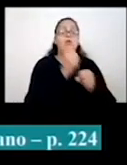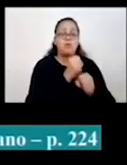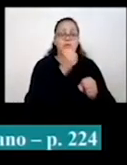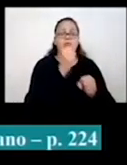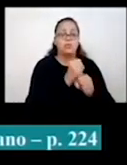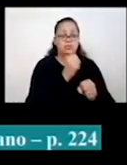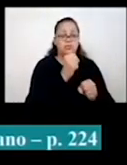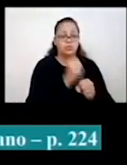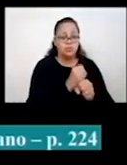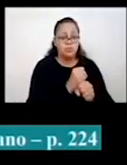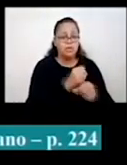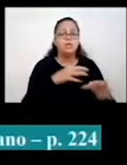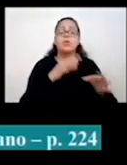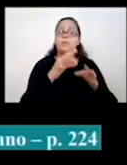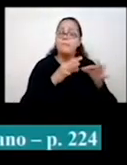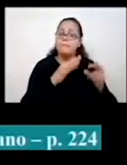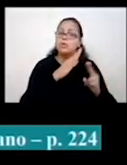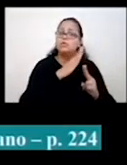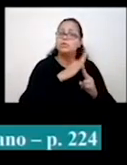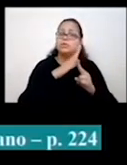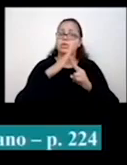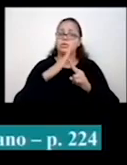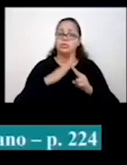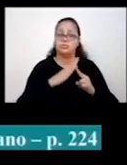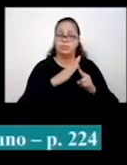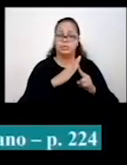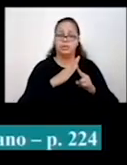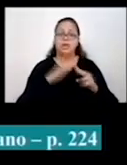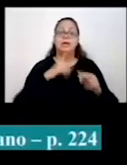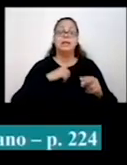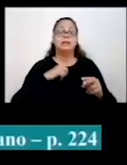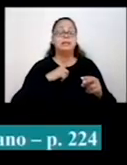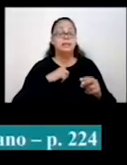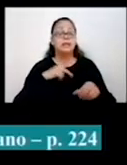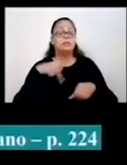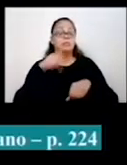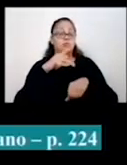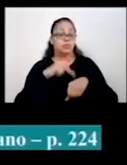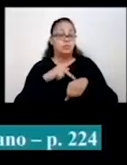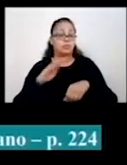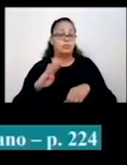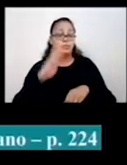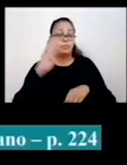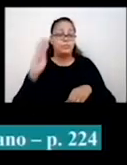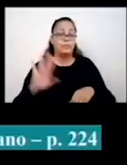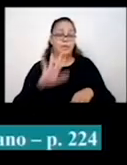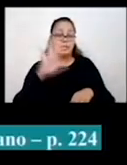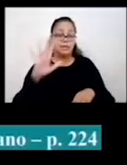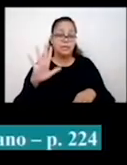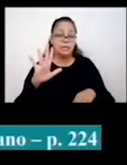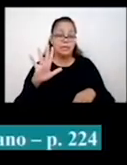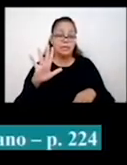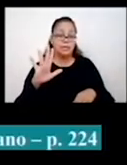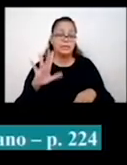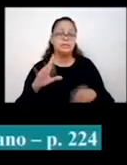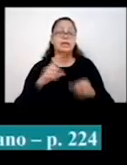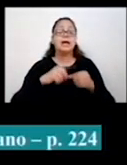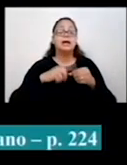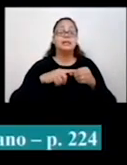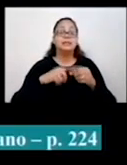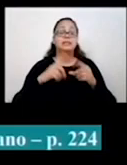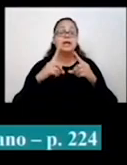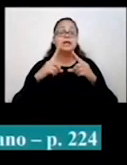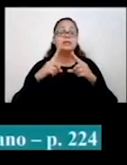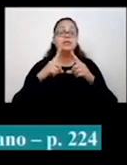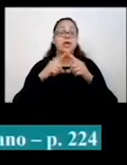foram construídas com base em projetos urbanísticos. Temos aí no nosso país o destaque para a cidade de Brasília, no Distrito